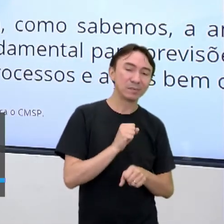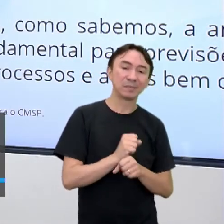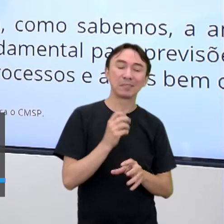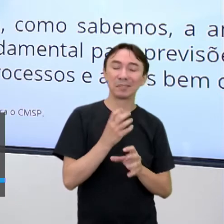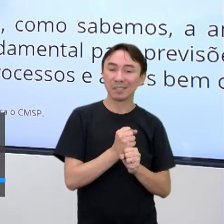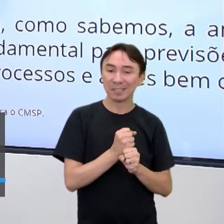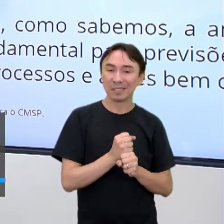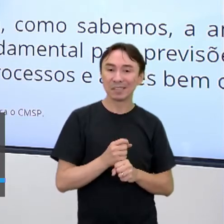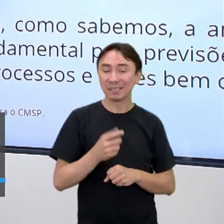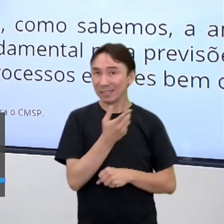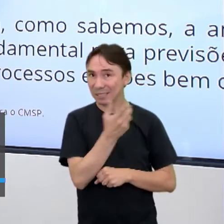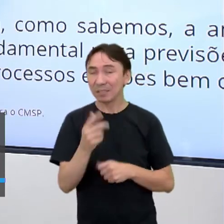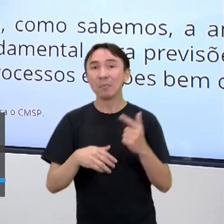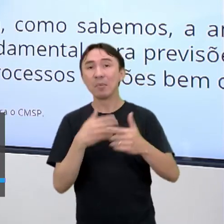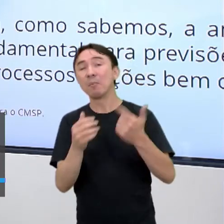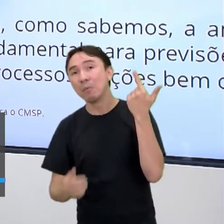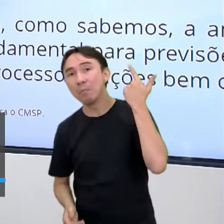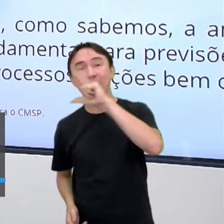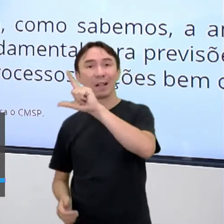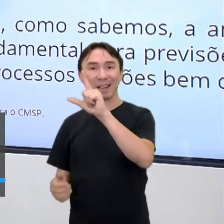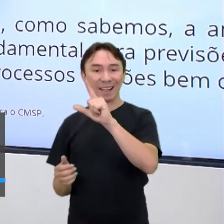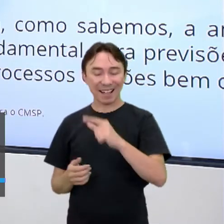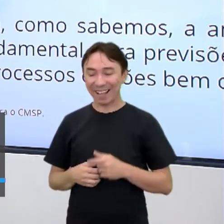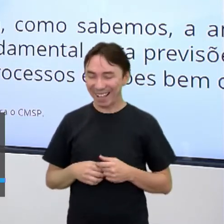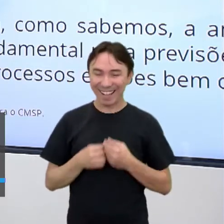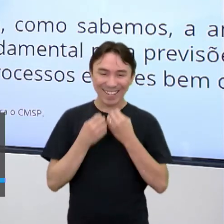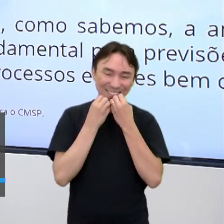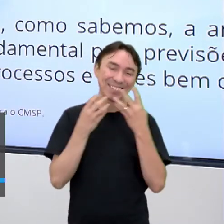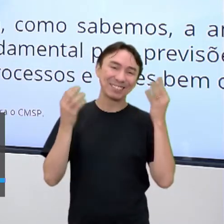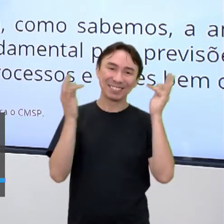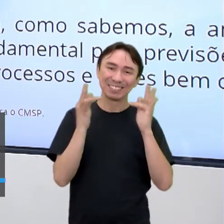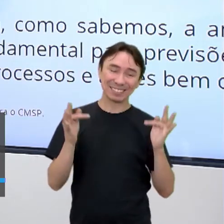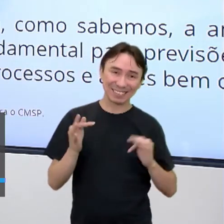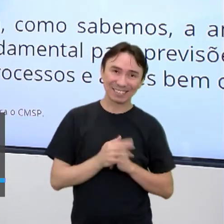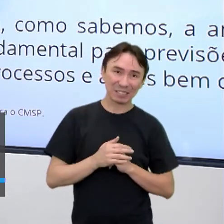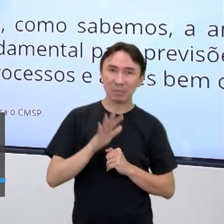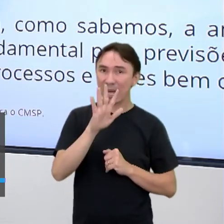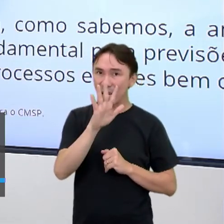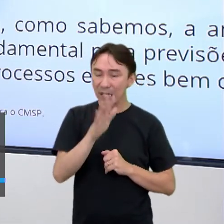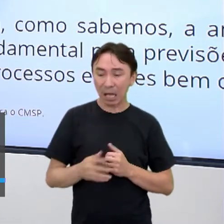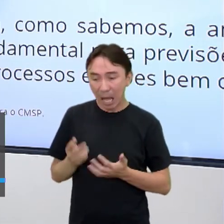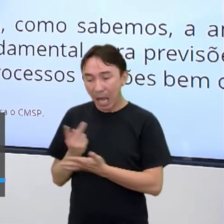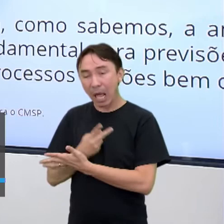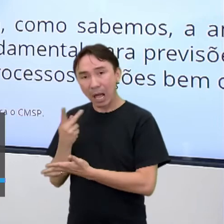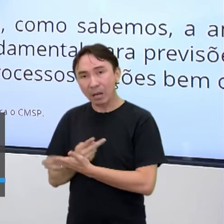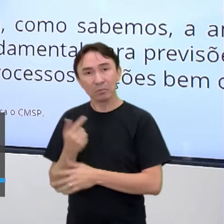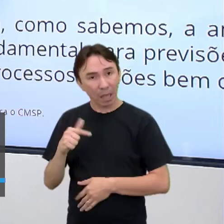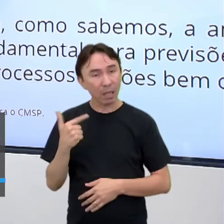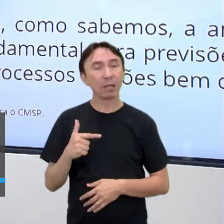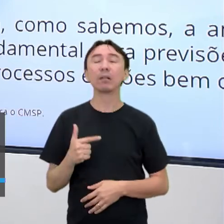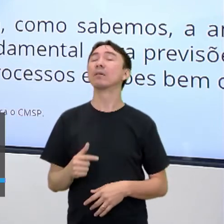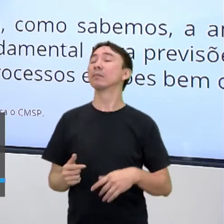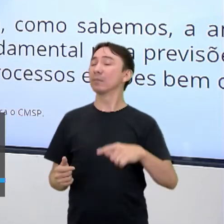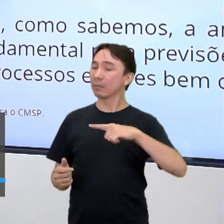erros. E de repente não é porque deu certo que não tem erro. Pode acontecer. E esses erros que acontecem, se eles